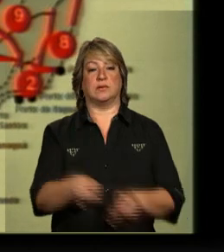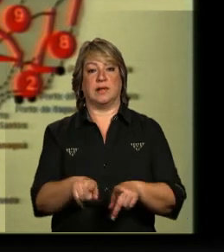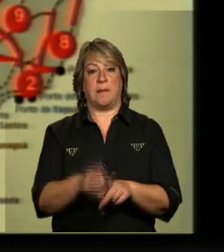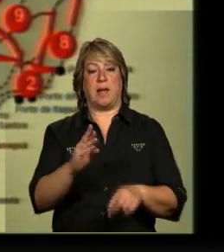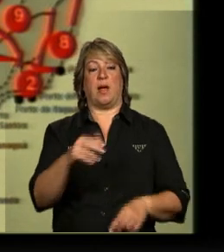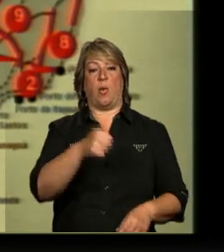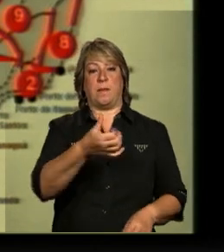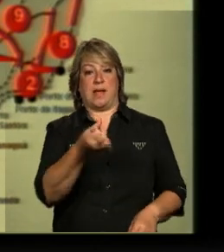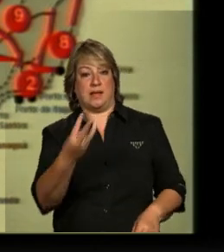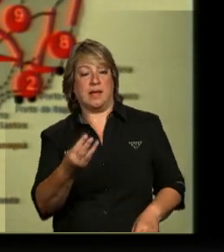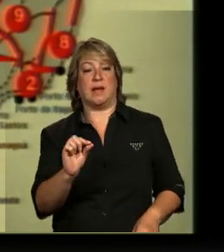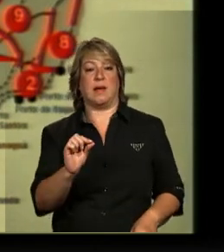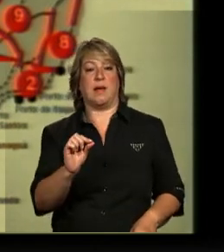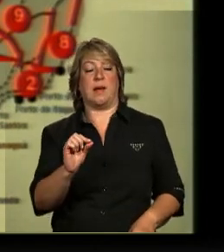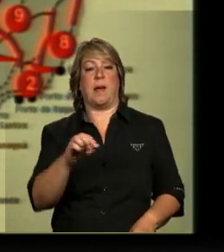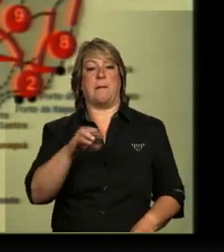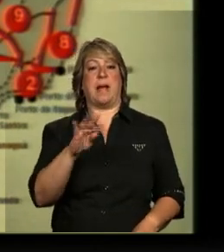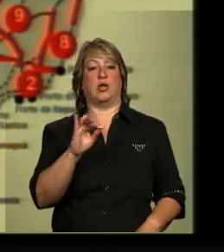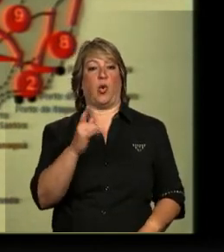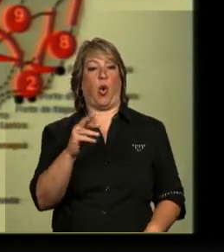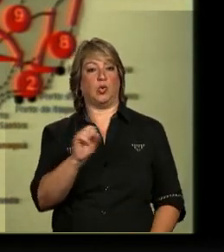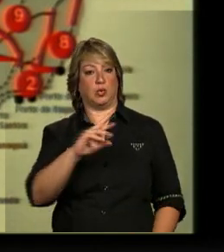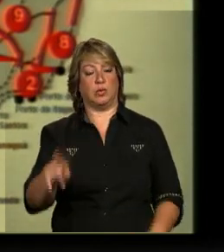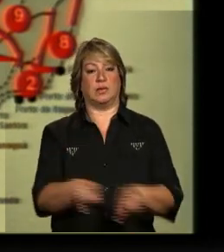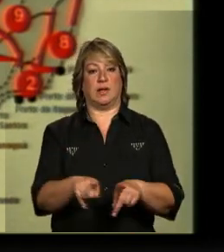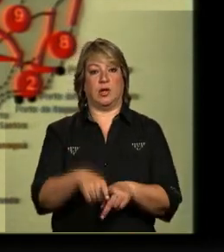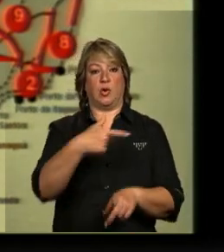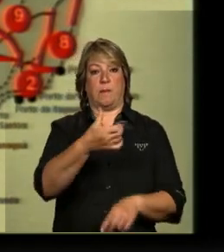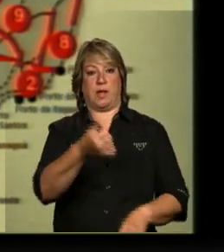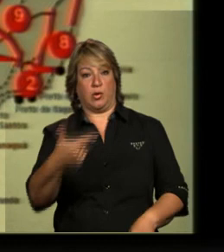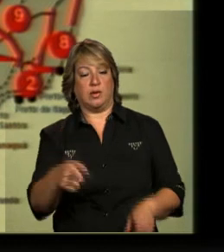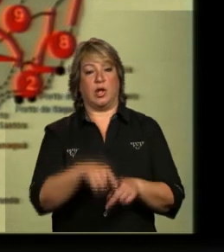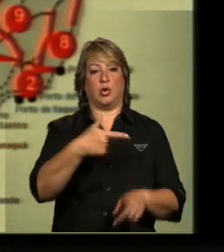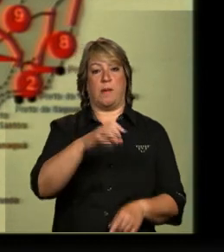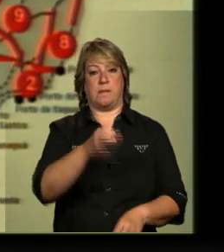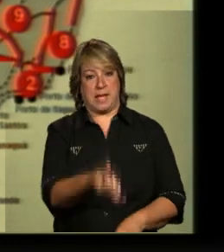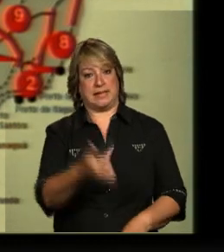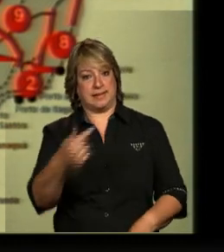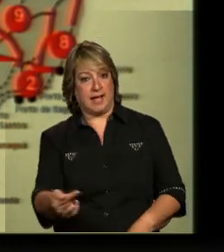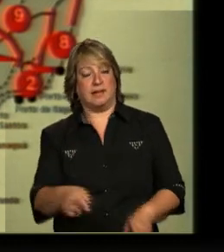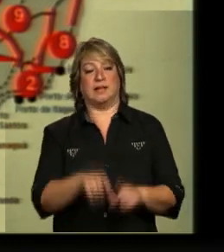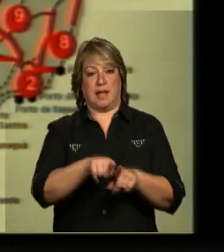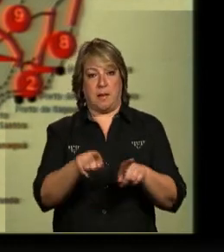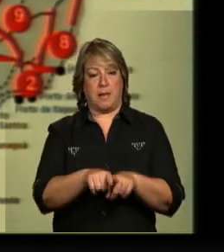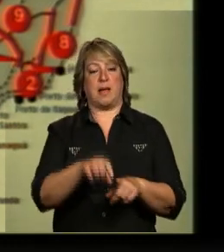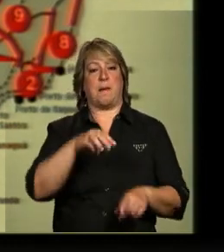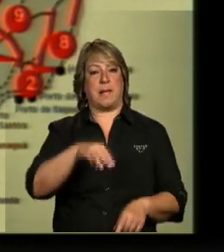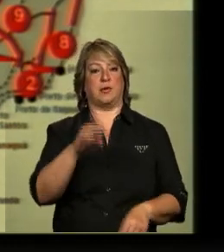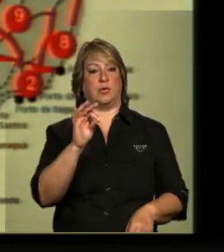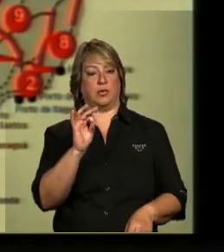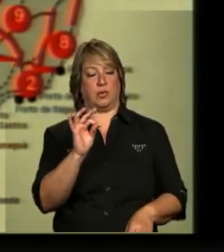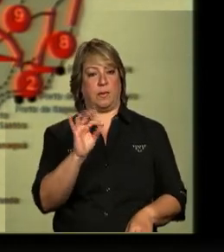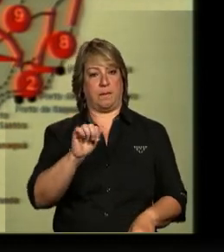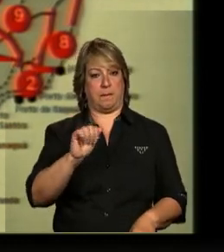br-163 no Mato Grosso do Sul 262 e 267 também no Mato Grosso do Sul a br-060